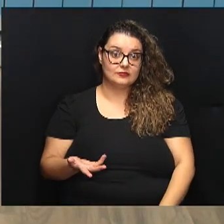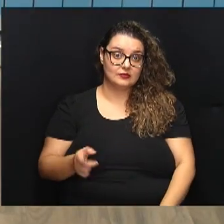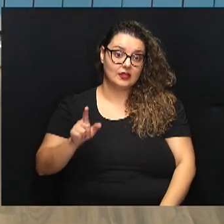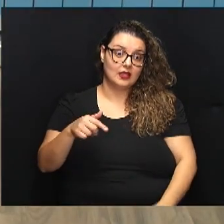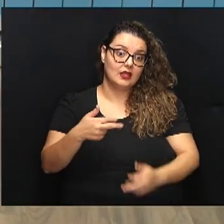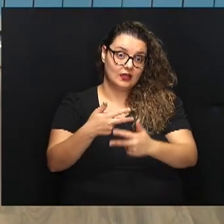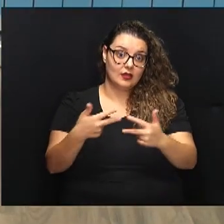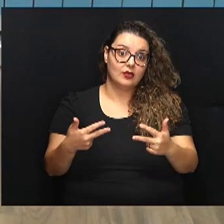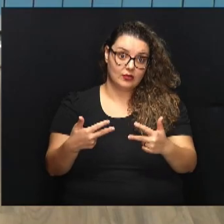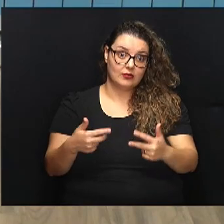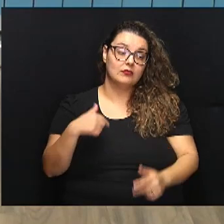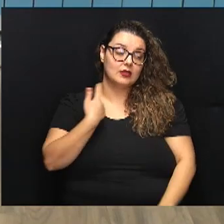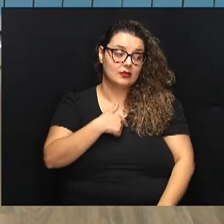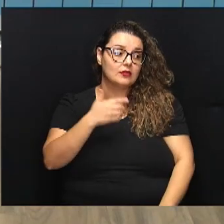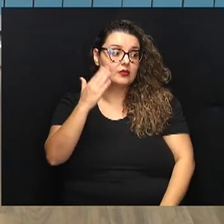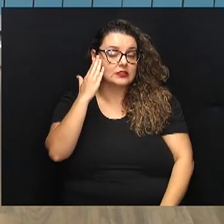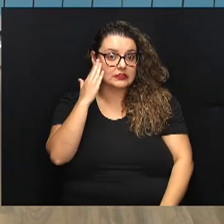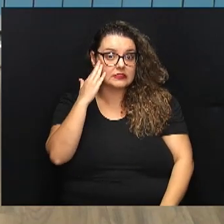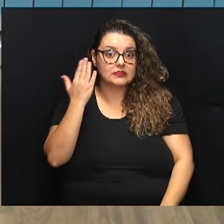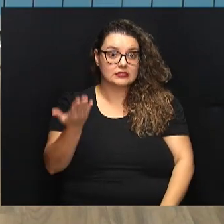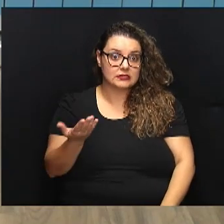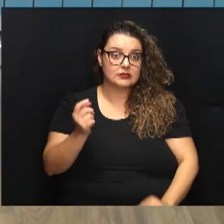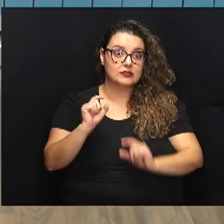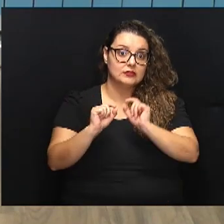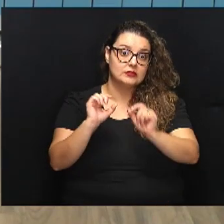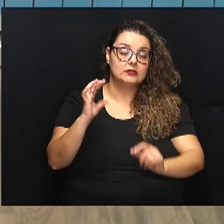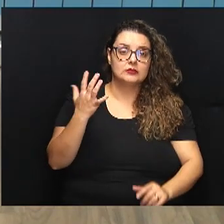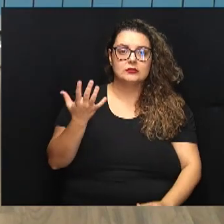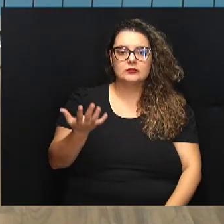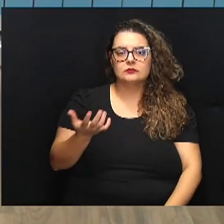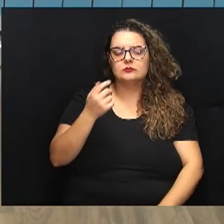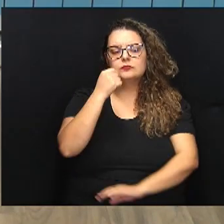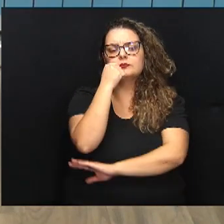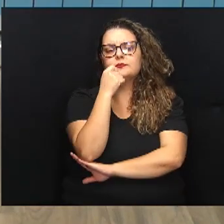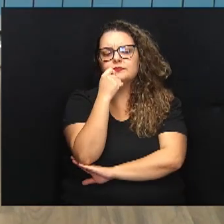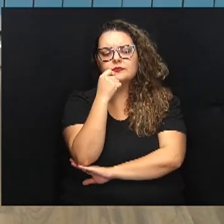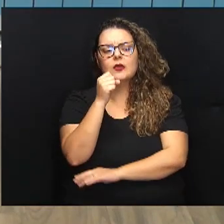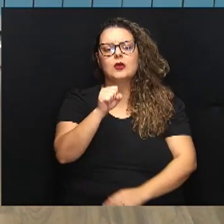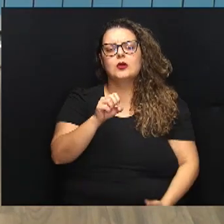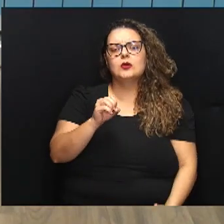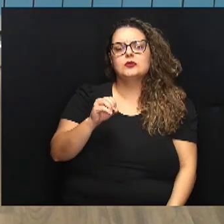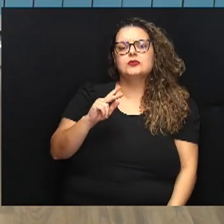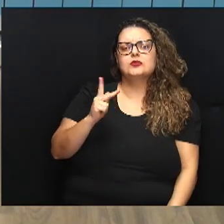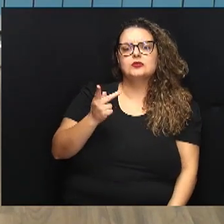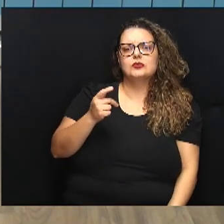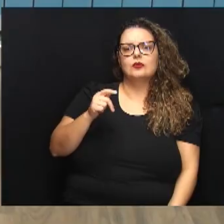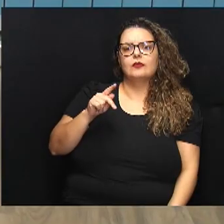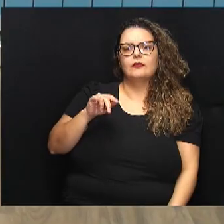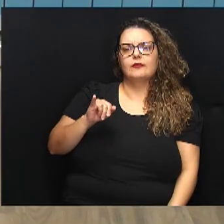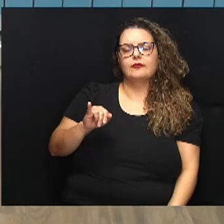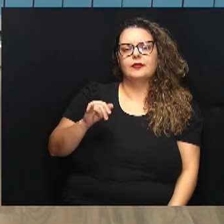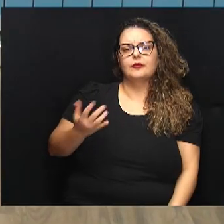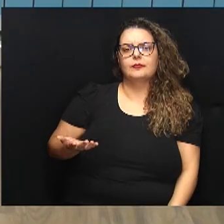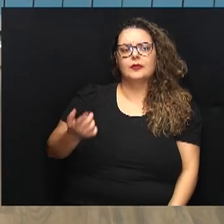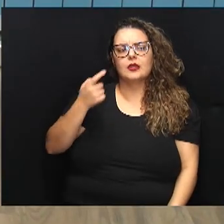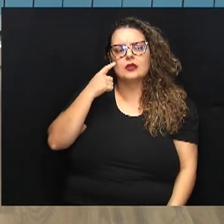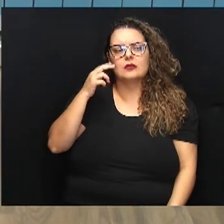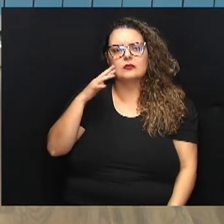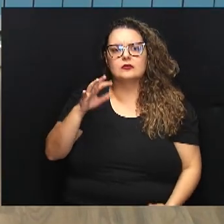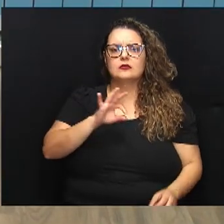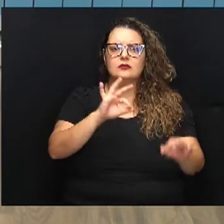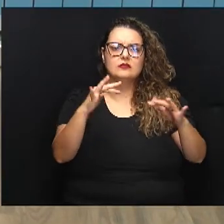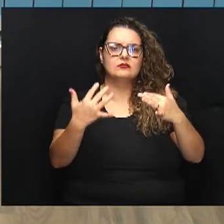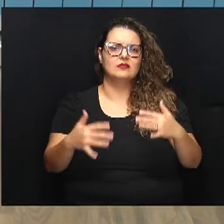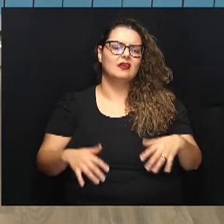gente poder entender também o que está acontecendo. E, Sophie, para quem está nos assistindo e está pensando